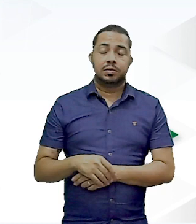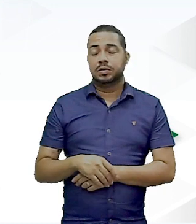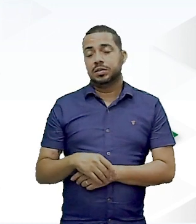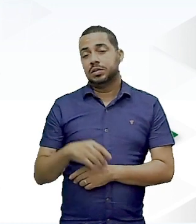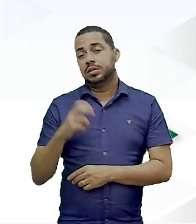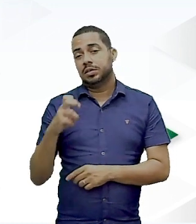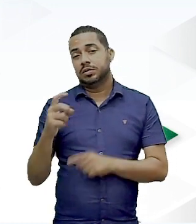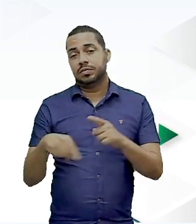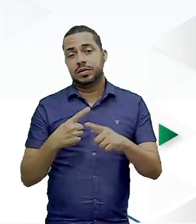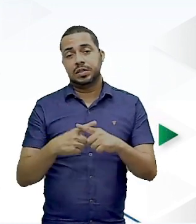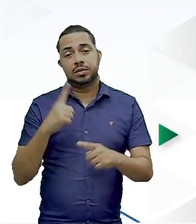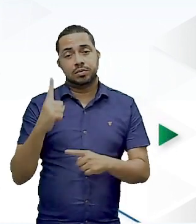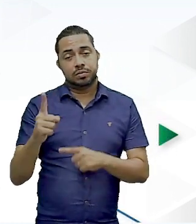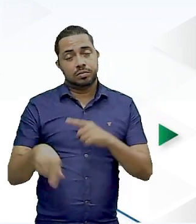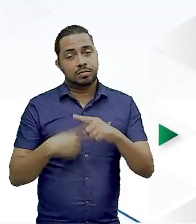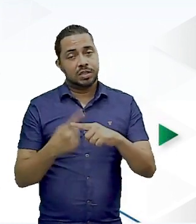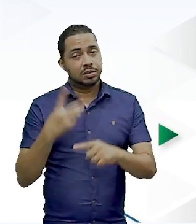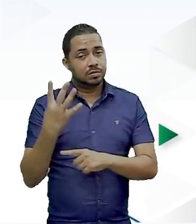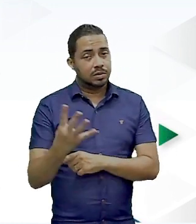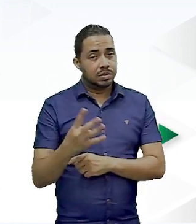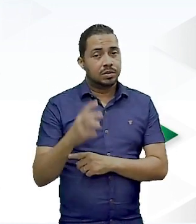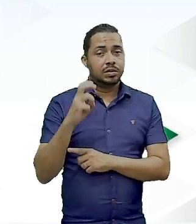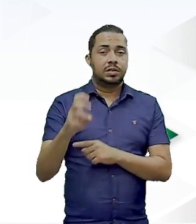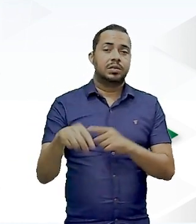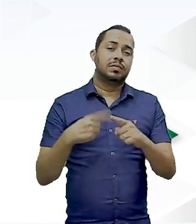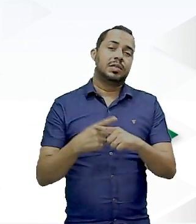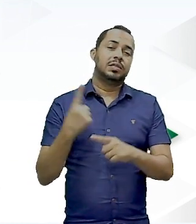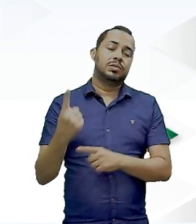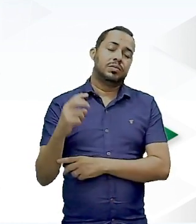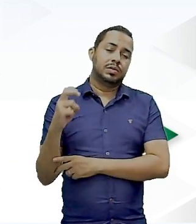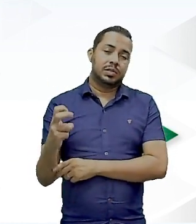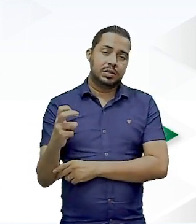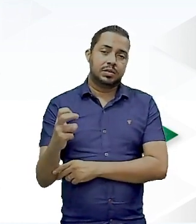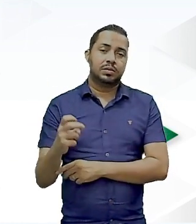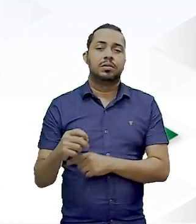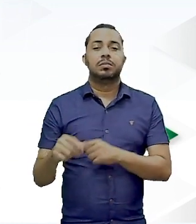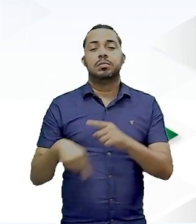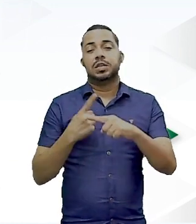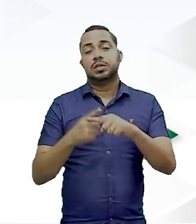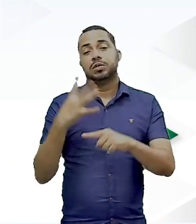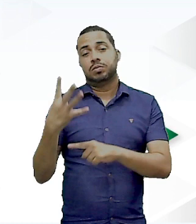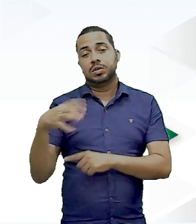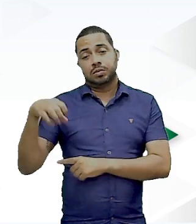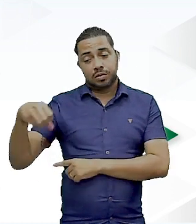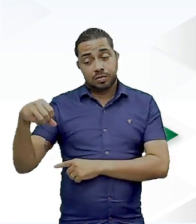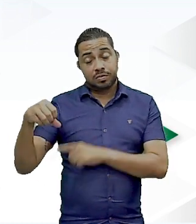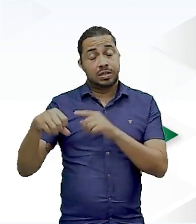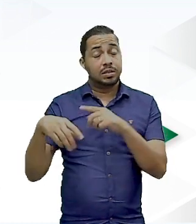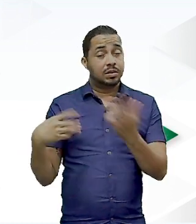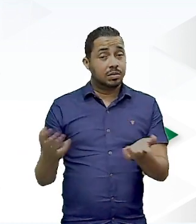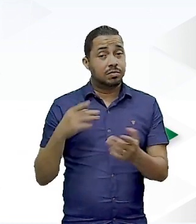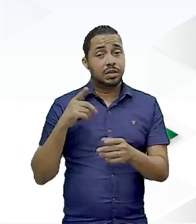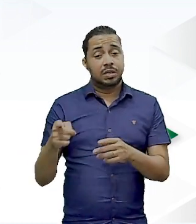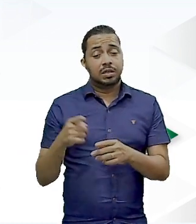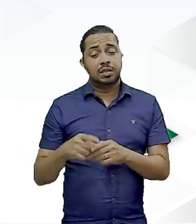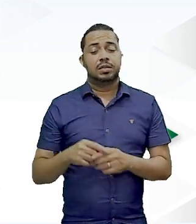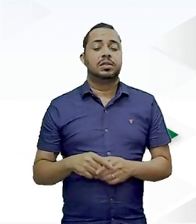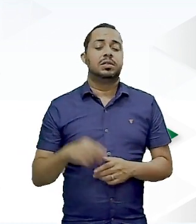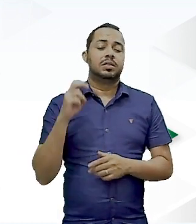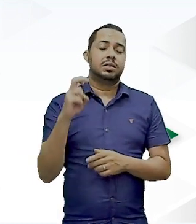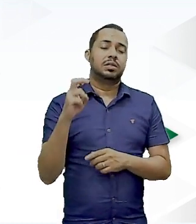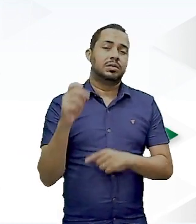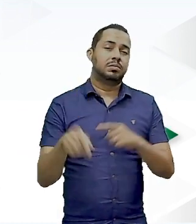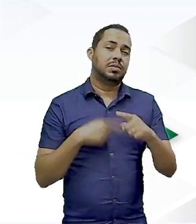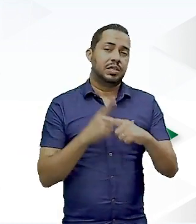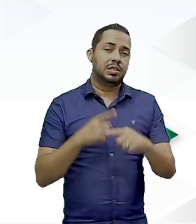1 mais 4. 5 vezes 1 dá 5 mais 4, 9. Então, essa fração ficaria assim, ó. 5